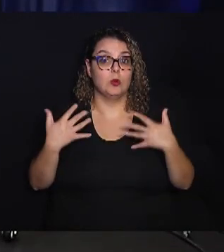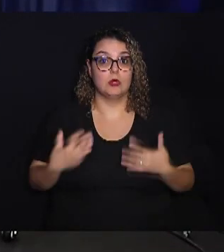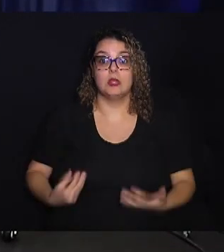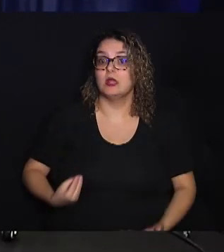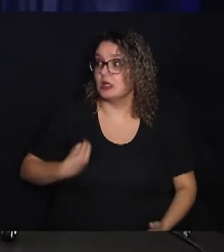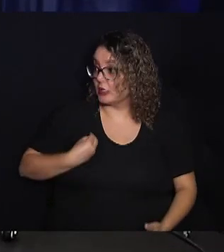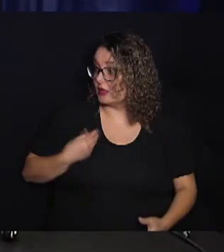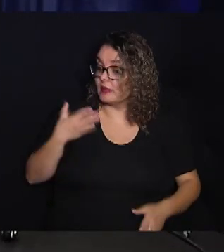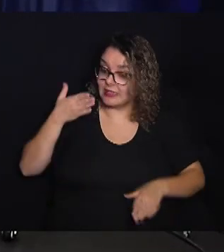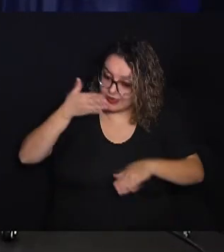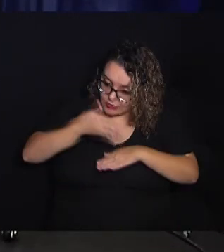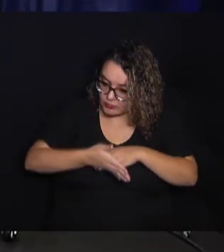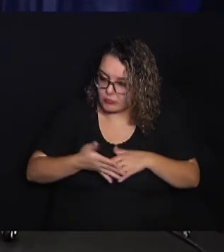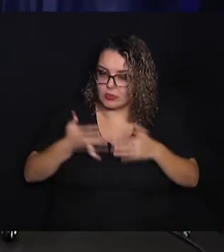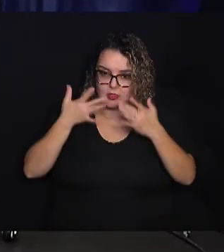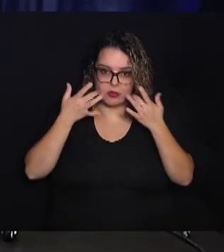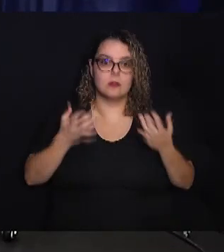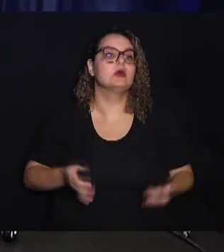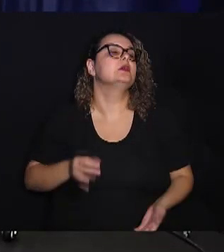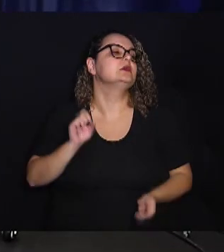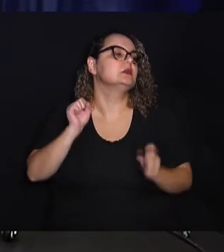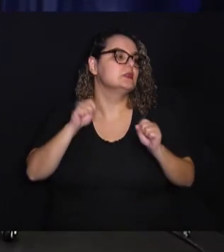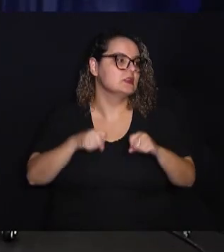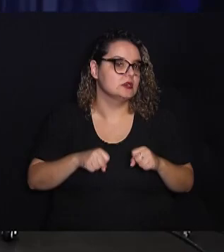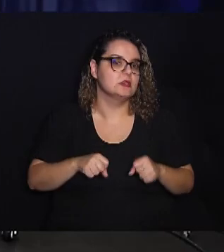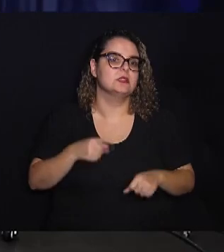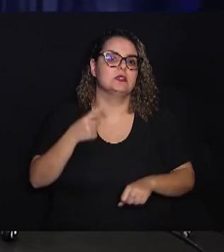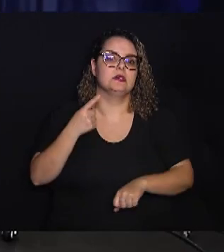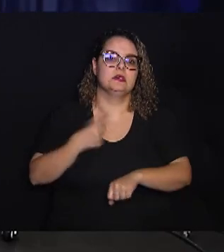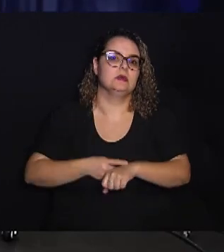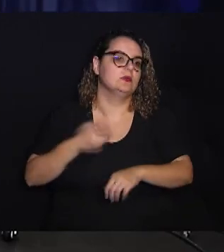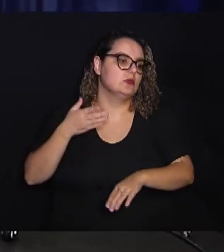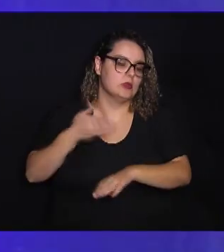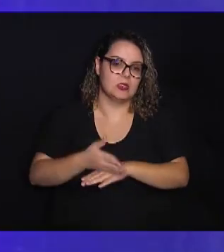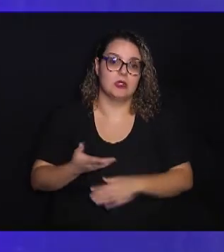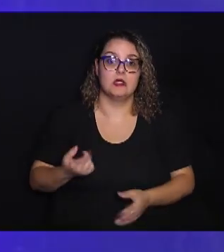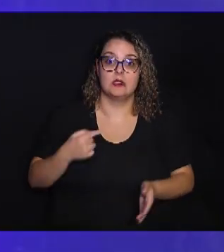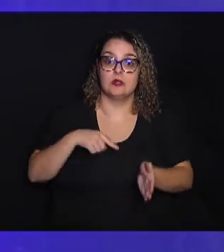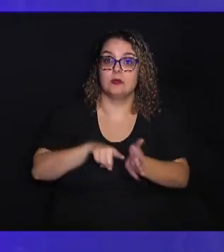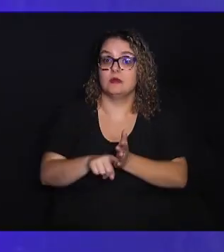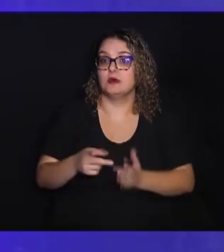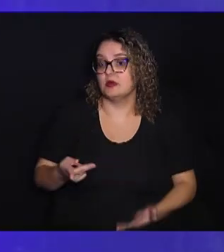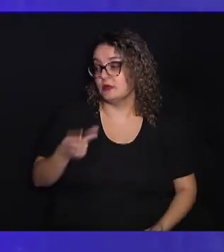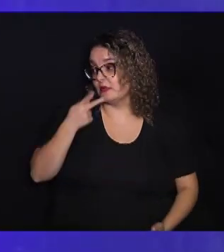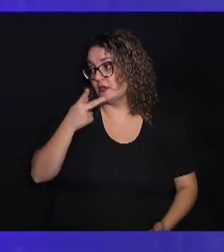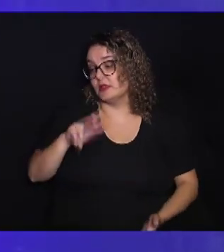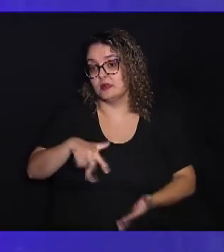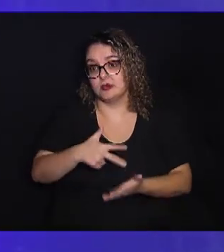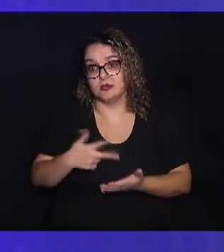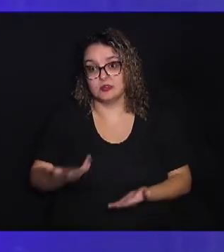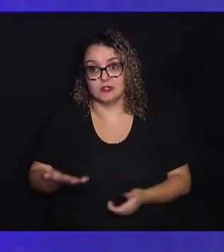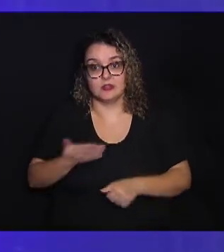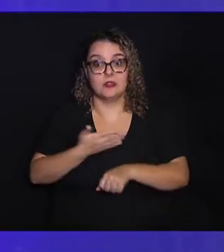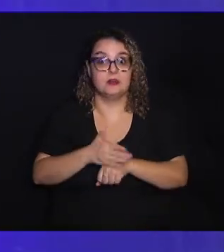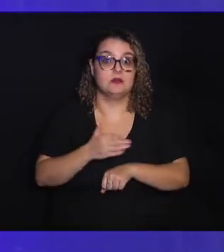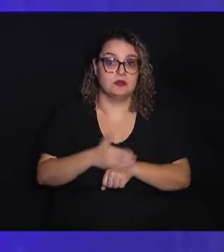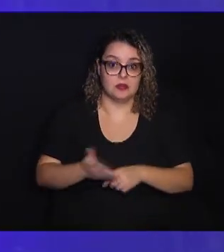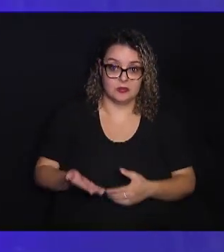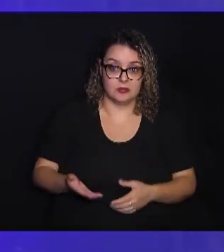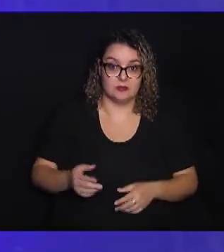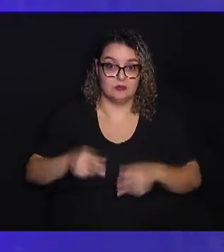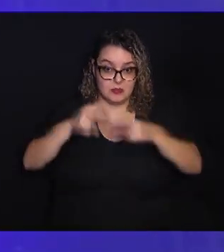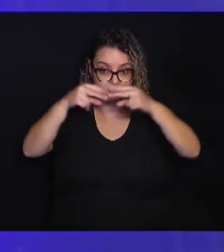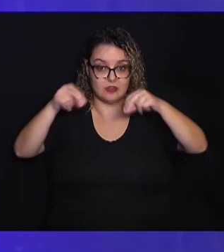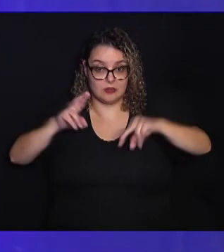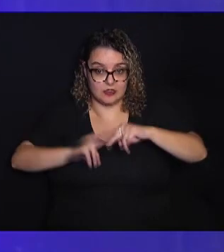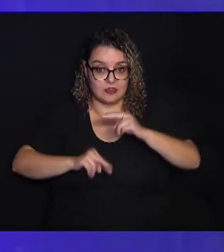em tempo Exatamente, real, em né? tempo real o espetáculo. E aí a gente pergunta, né, falando da dança, que a gente estava ensaiando para festa junina, que